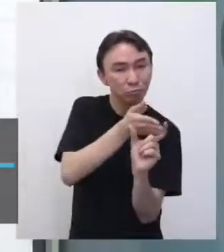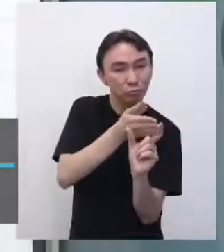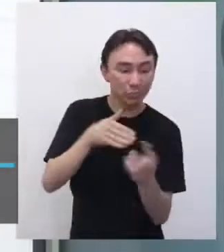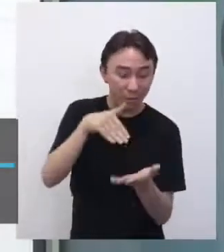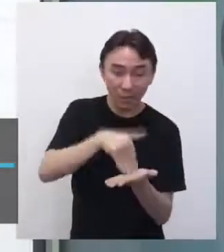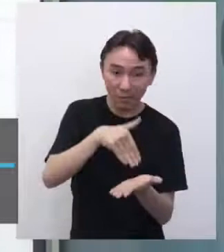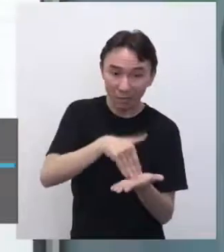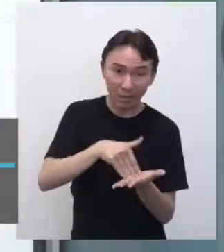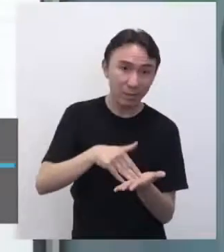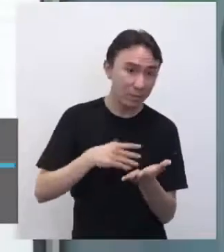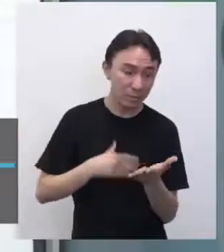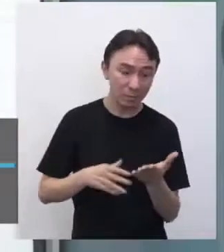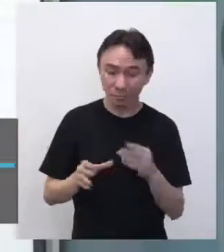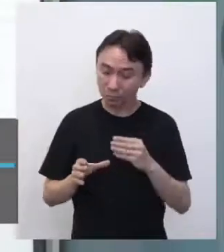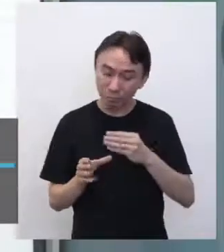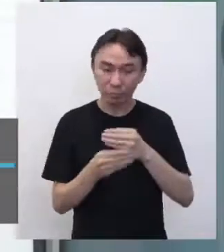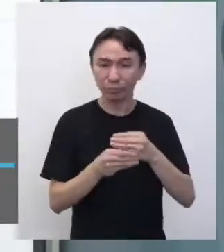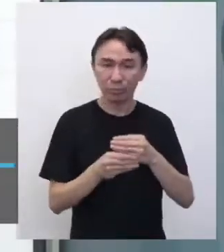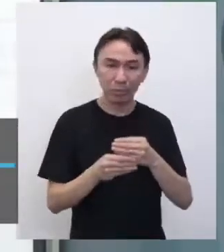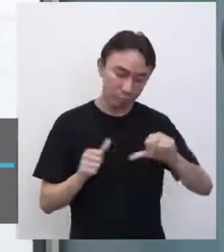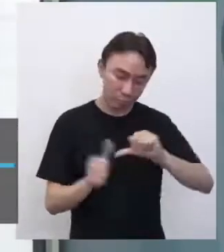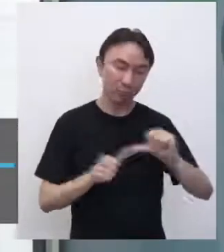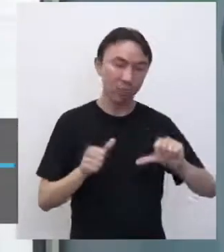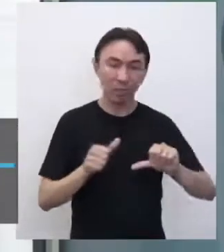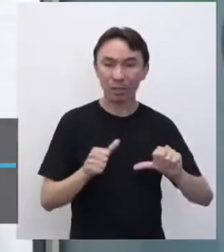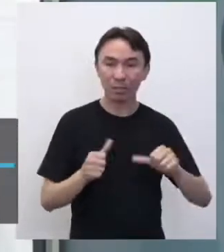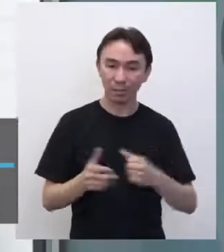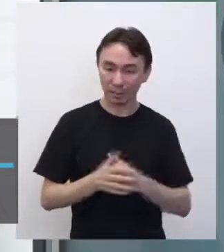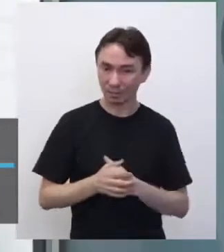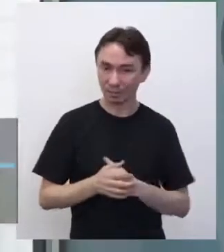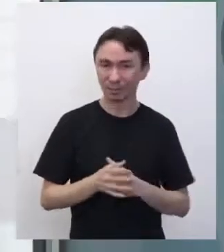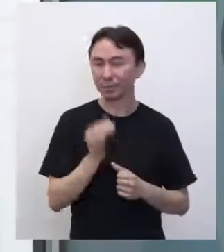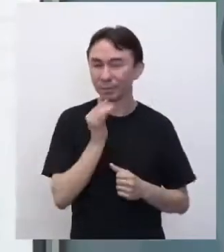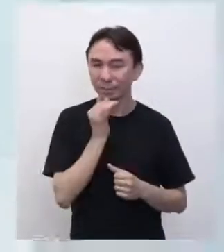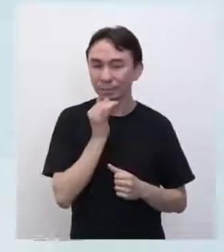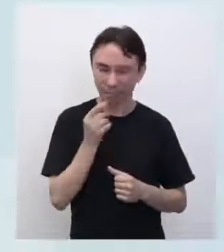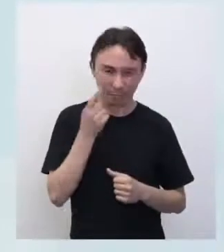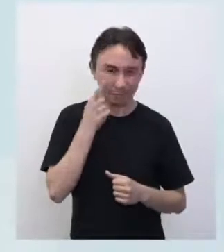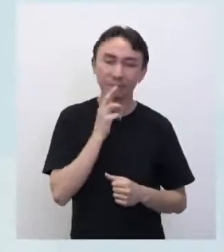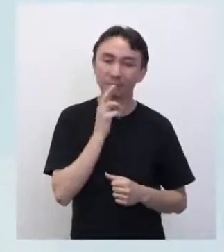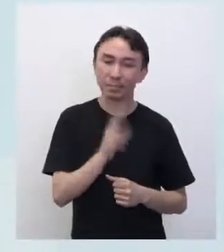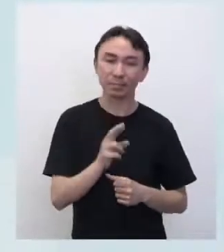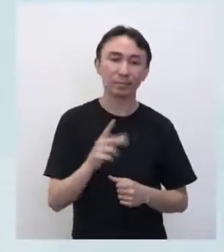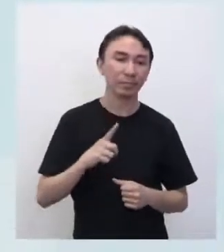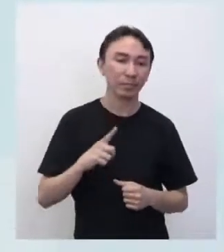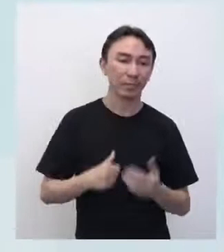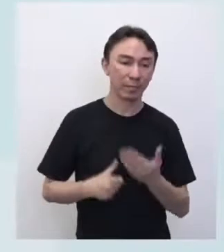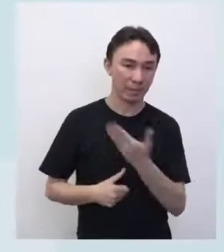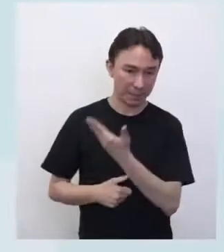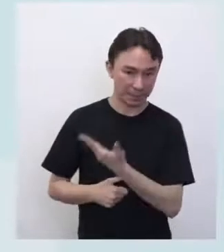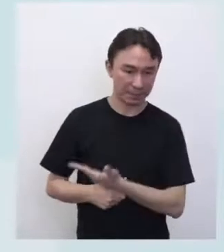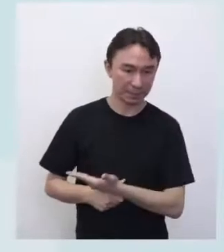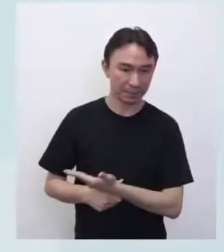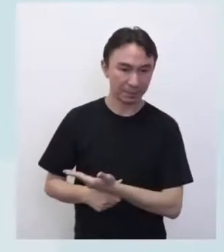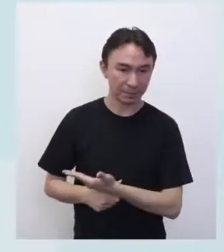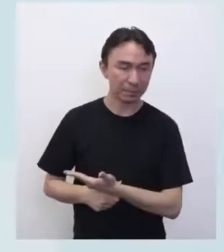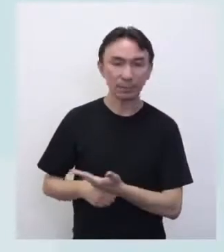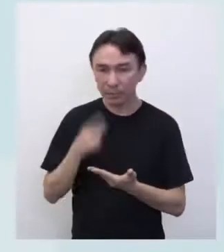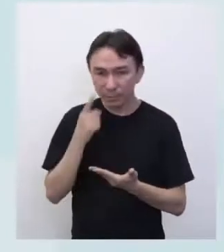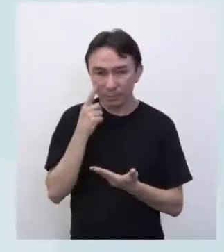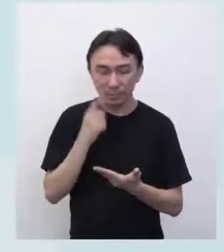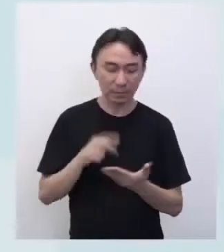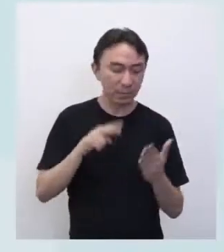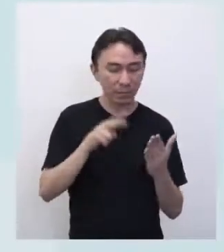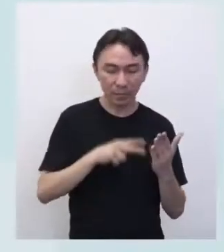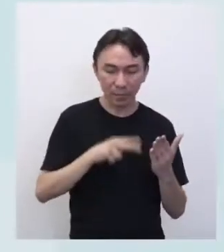ao final da palavra para modificá-la de uma certa forma. Vamos dar uma olhada no que tem lá de resposta, Antônia? Então agora a gente vai ler e traduzir esse pequeno trechinho